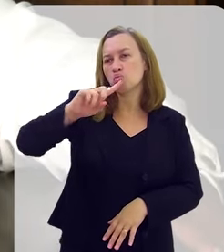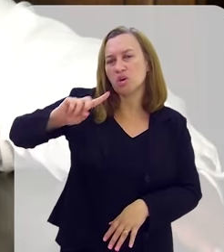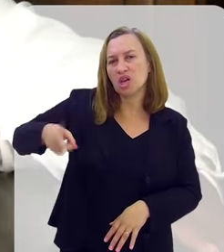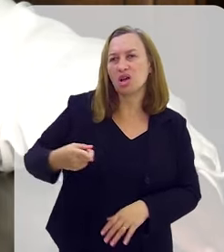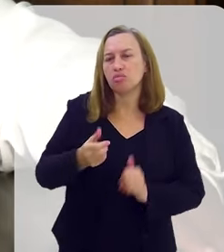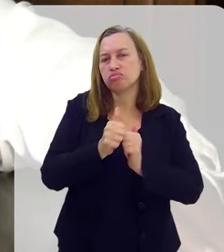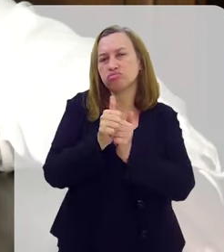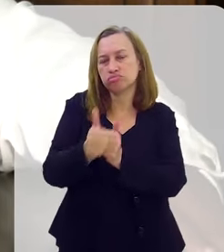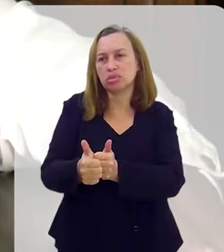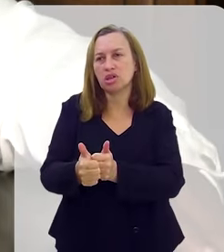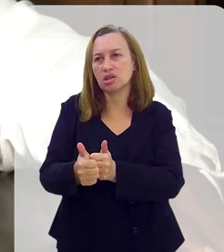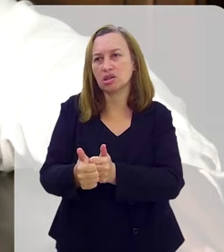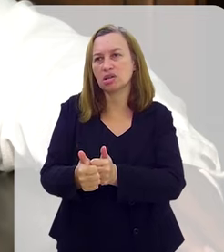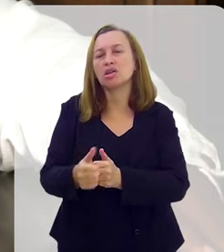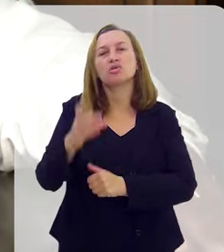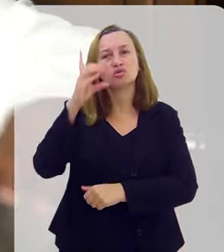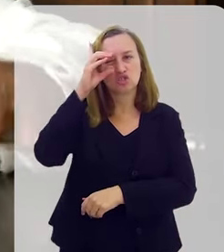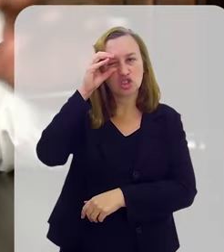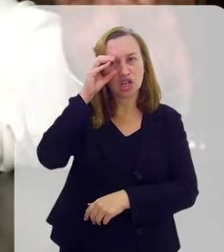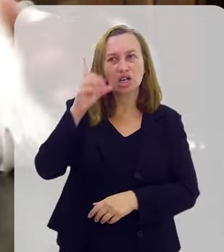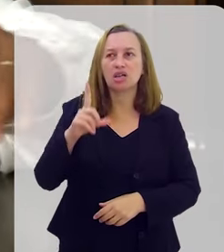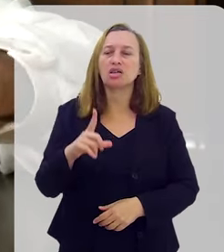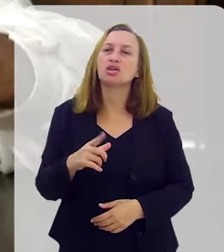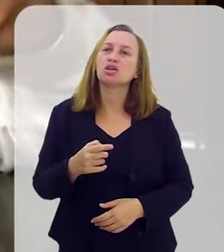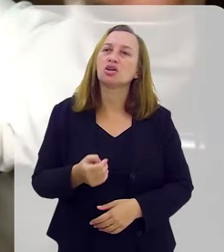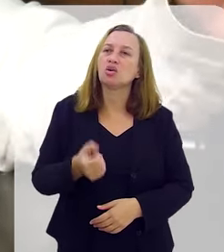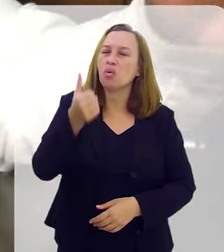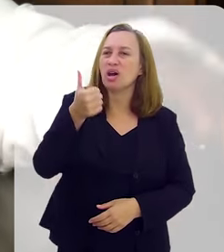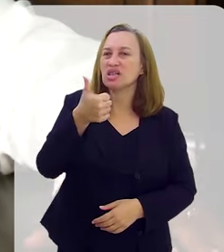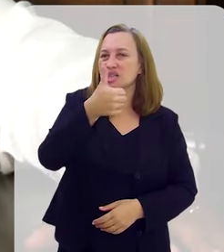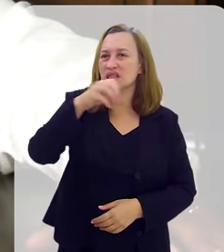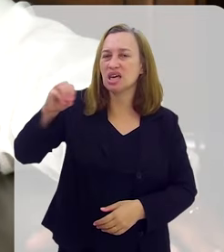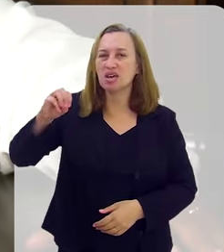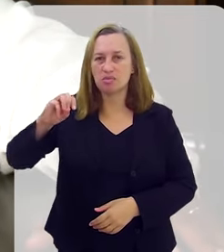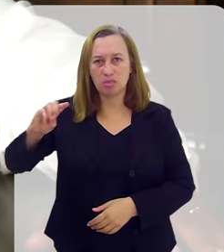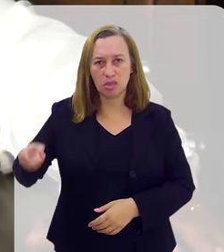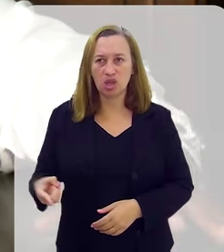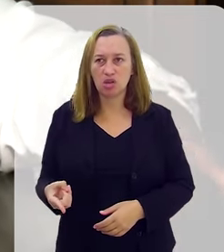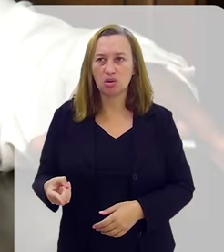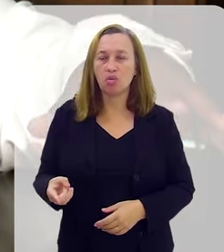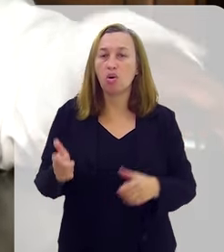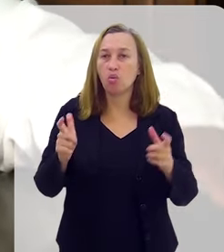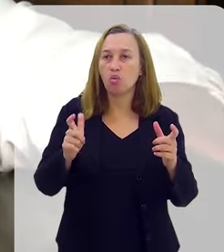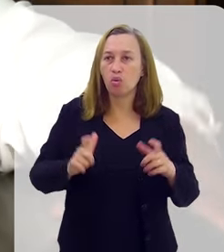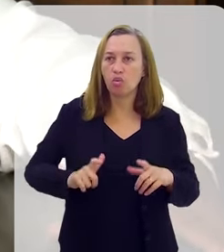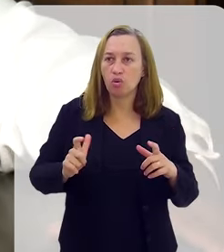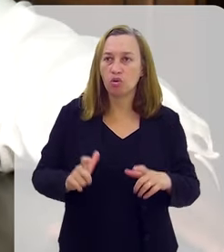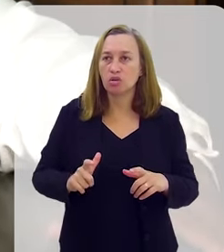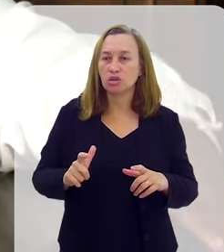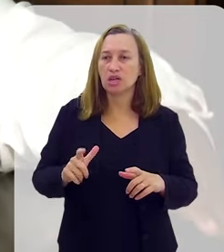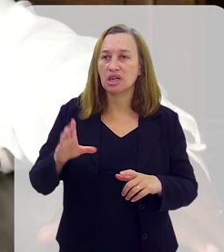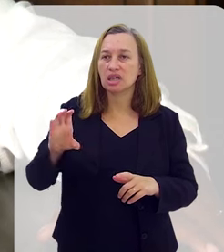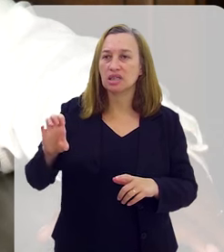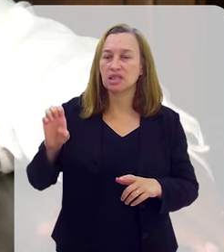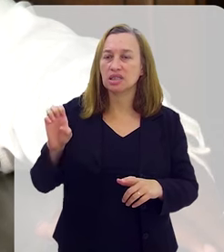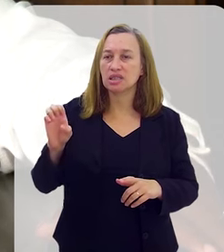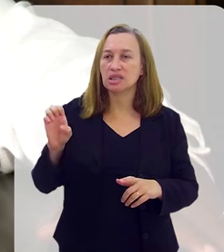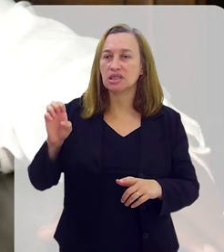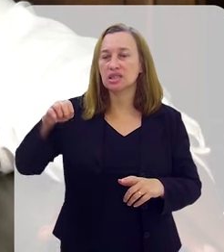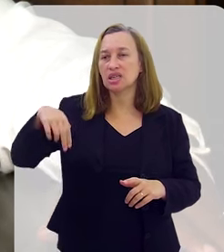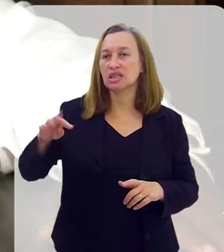de seguidores lá. E no Instagram eu tenho, estou chegando a quase 100 mil. E foi aonde a Central me